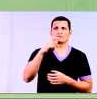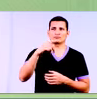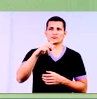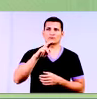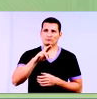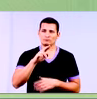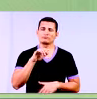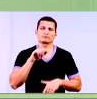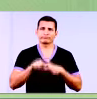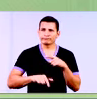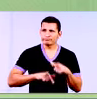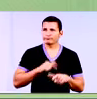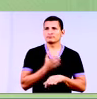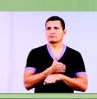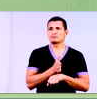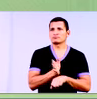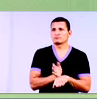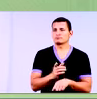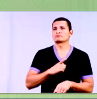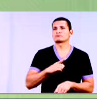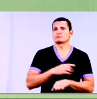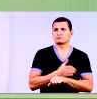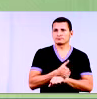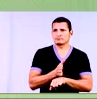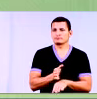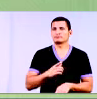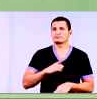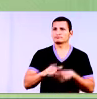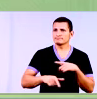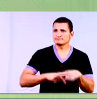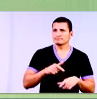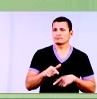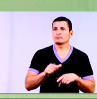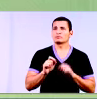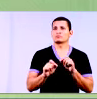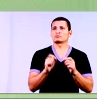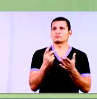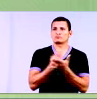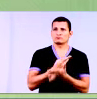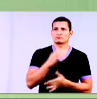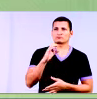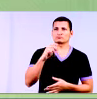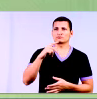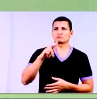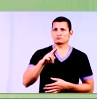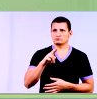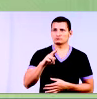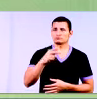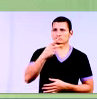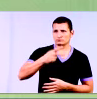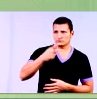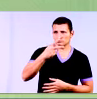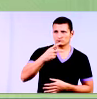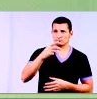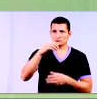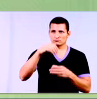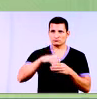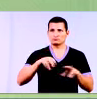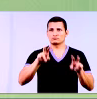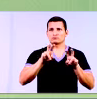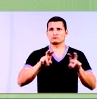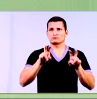todo, aqui a CPU com processador estão trabalhando o tempo todinho. Só que o que acontece? CPU e processador estão dentro do computador.